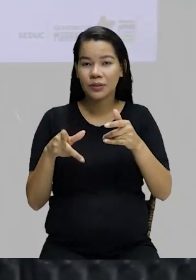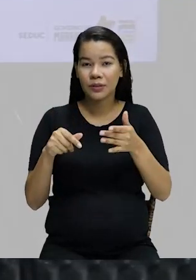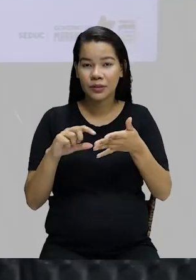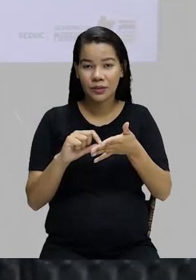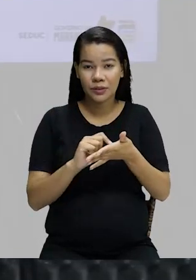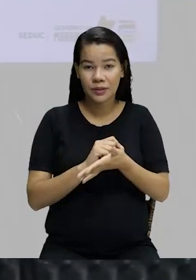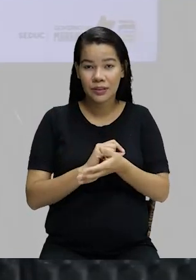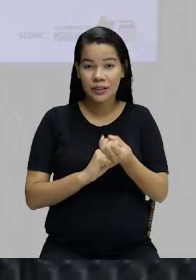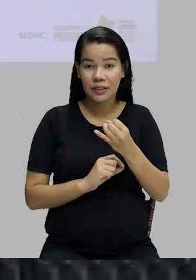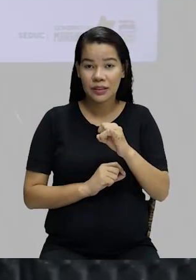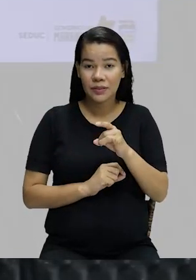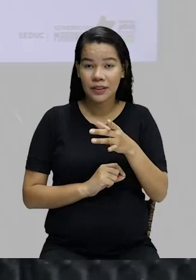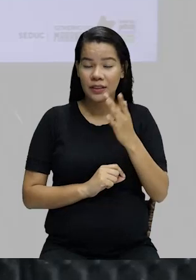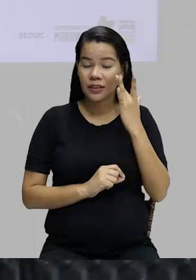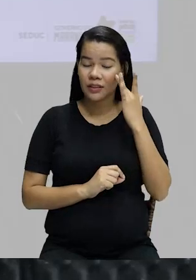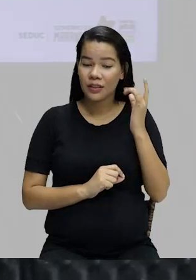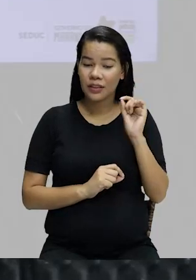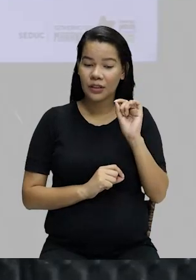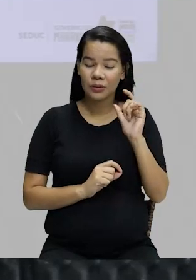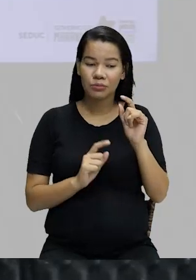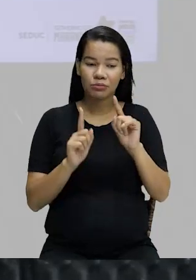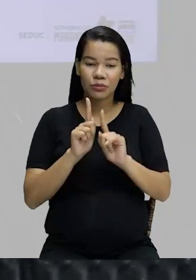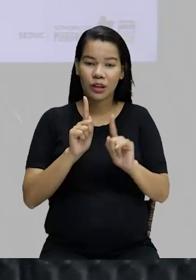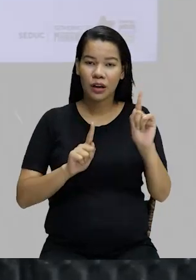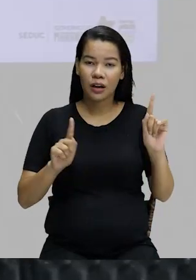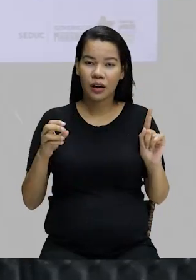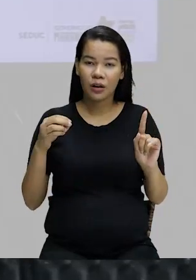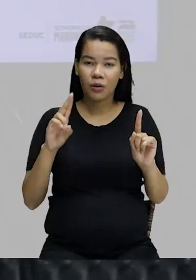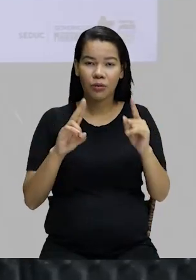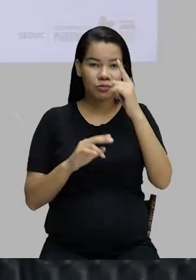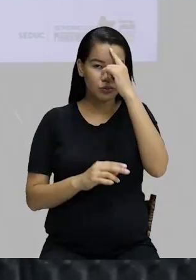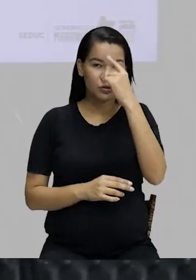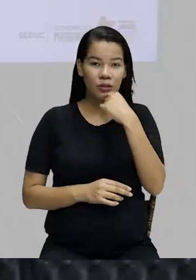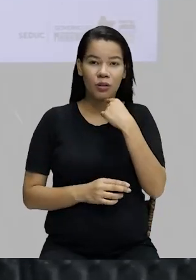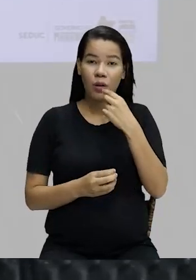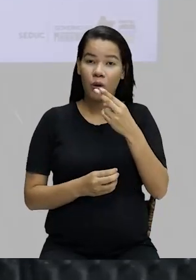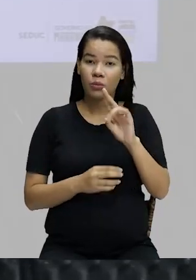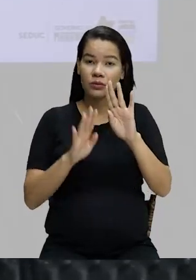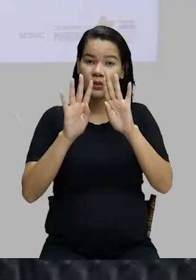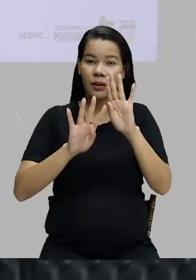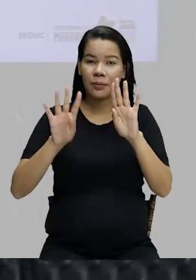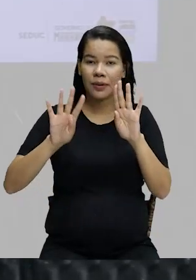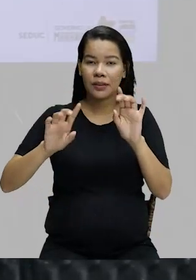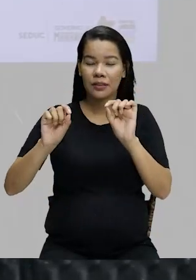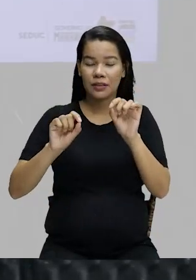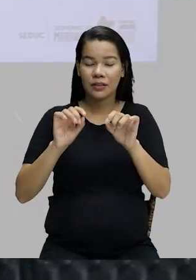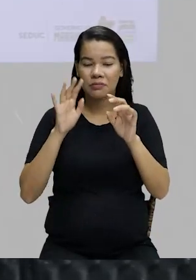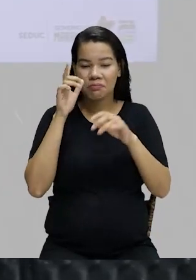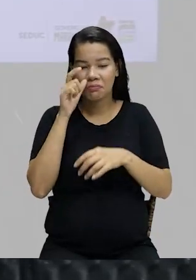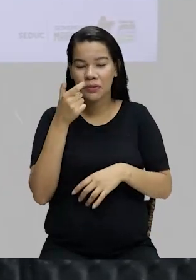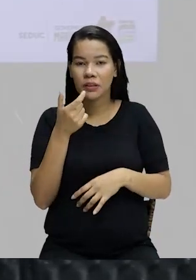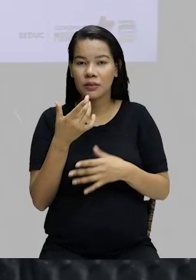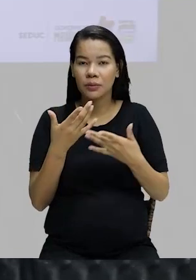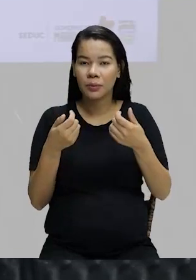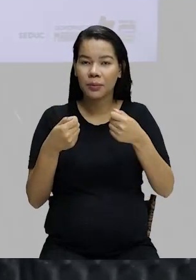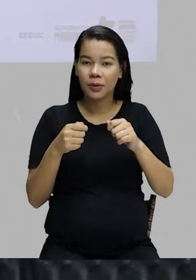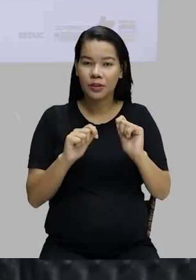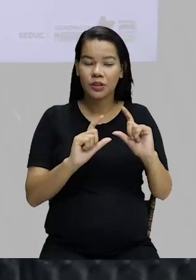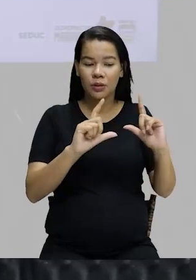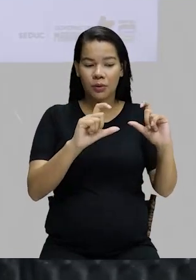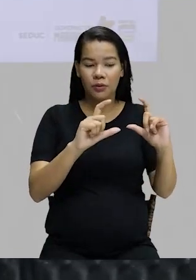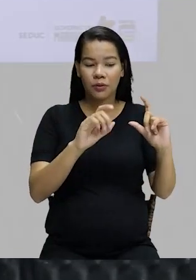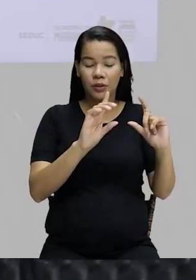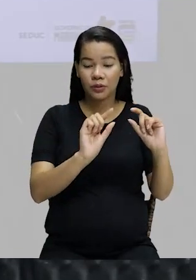anotações. E sempre que for possível, aquele gráfico, aquela figura, aquela tabela ou questão que chamar a sua atenção, printa a